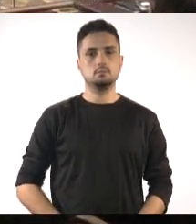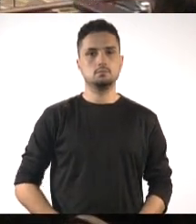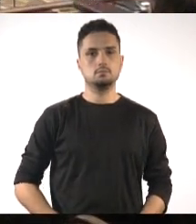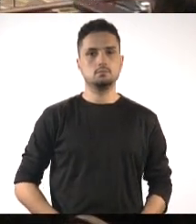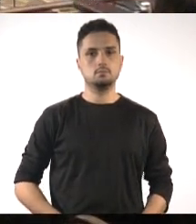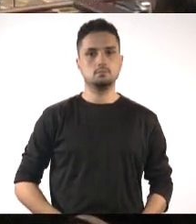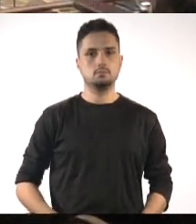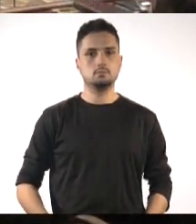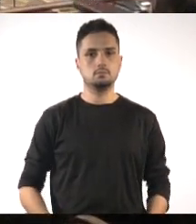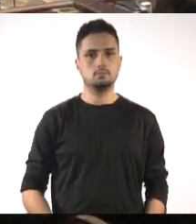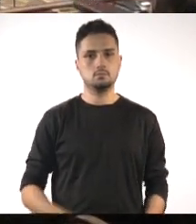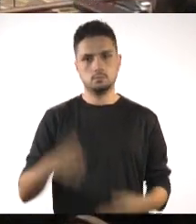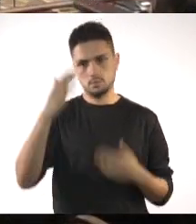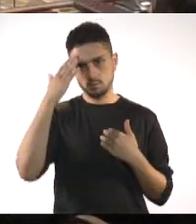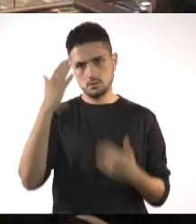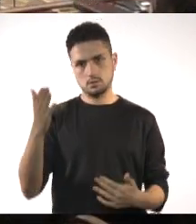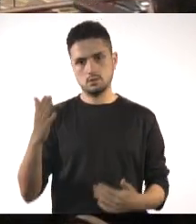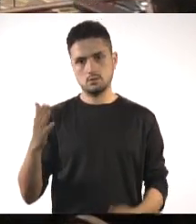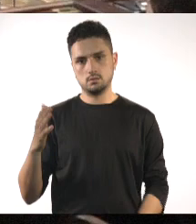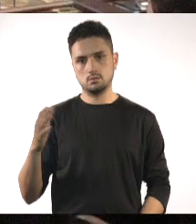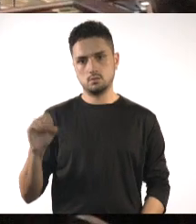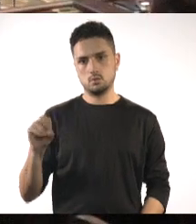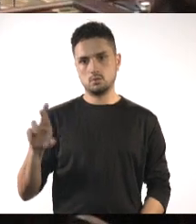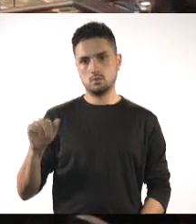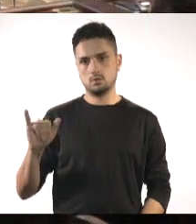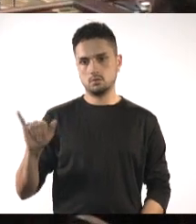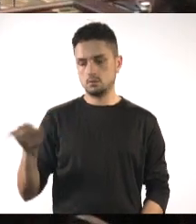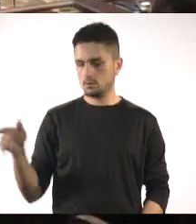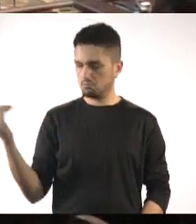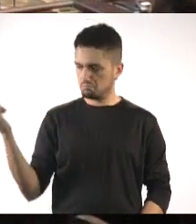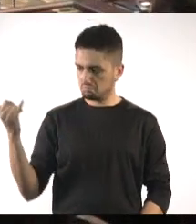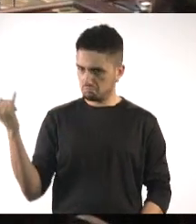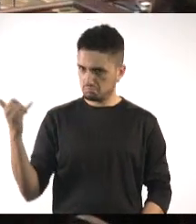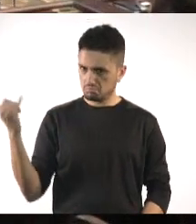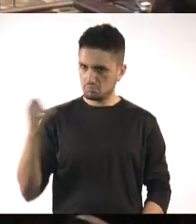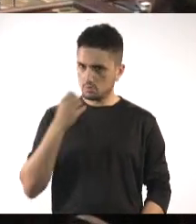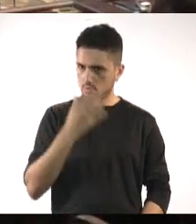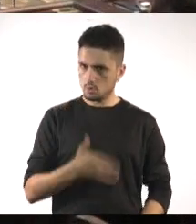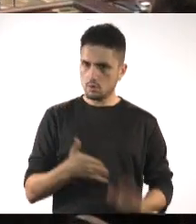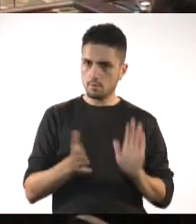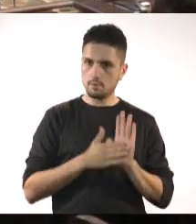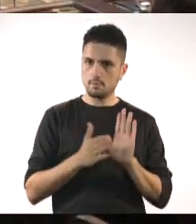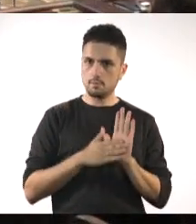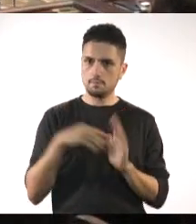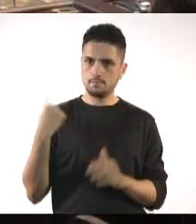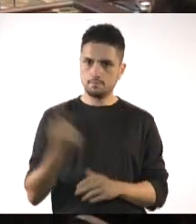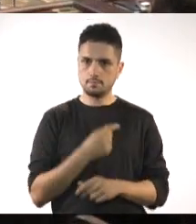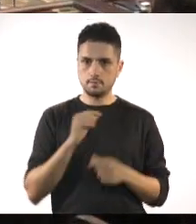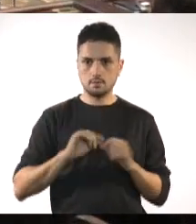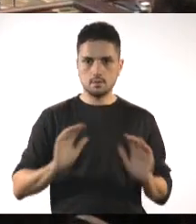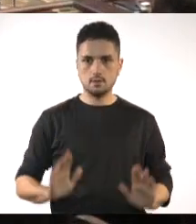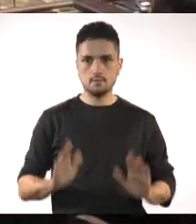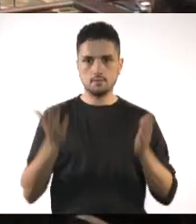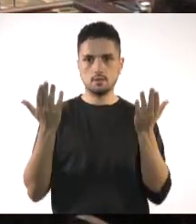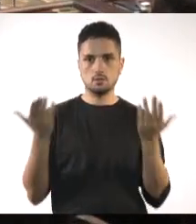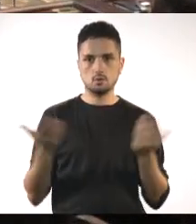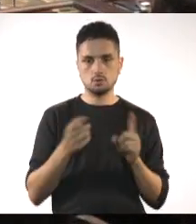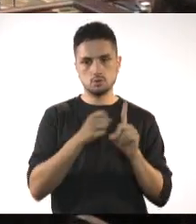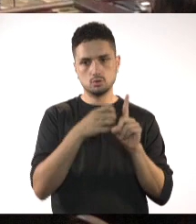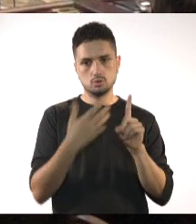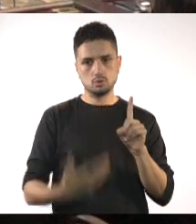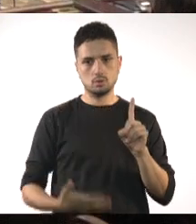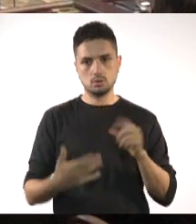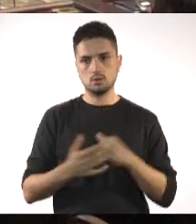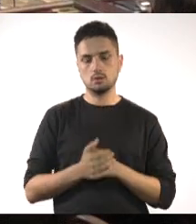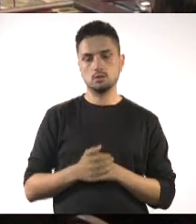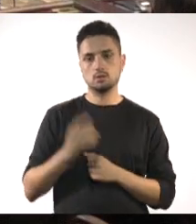Muitíssimo obrigado, Dorani. Suas palavras ecoam muito na nossa proposta aqui de fazer esse evento, essa sessão solene de abertura